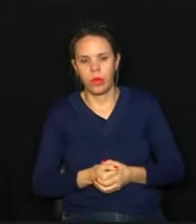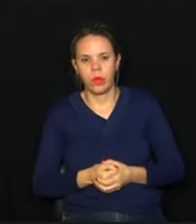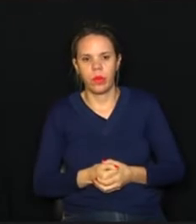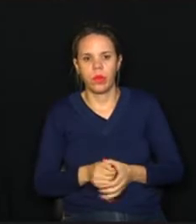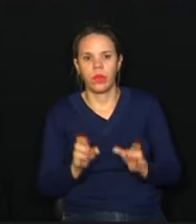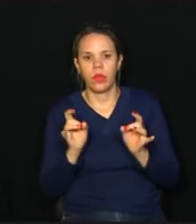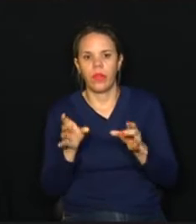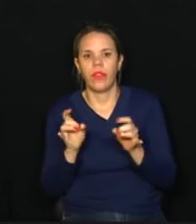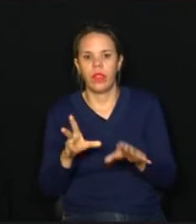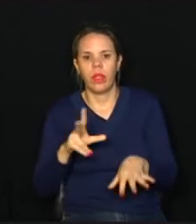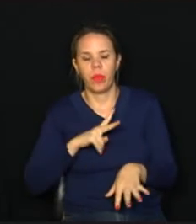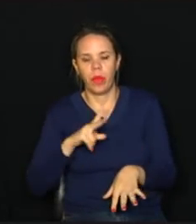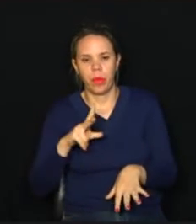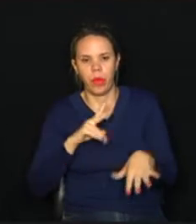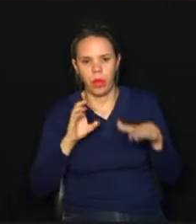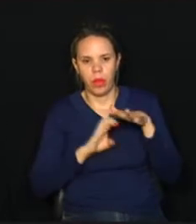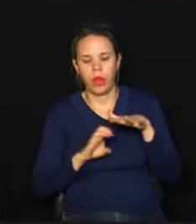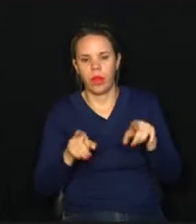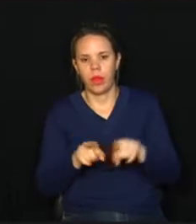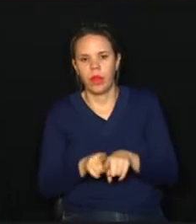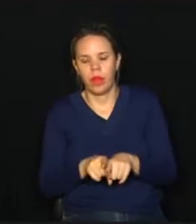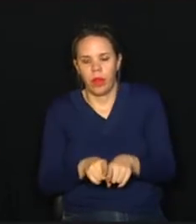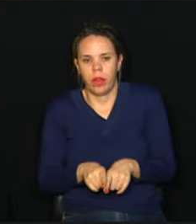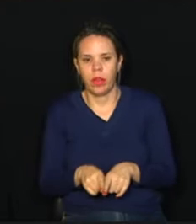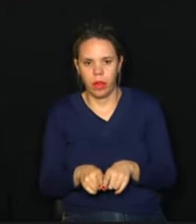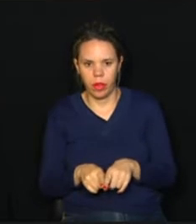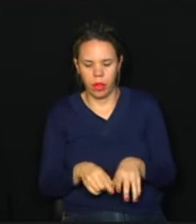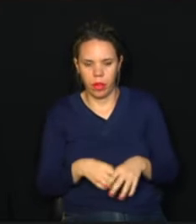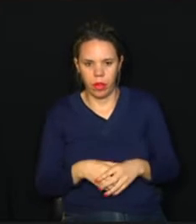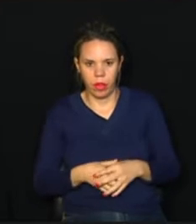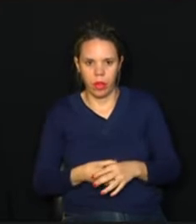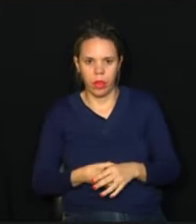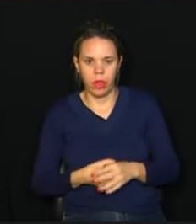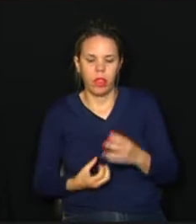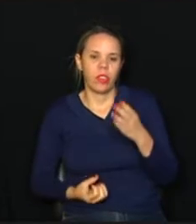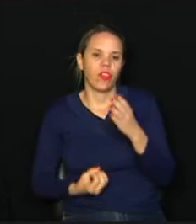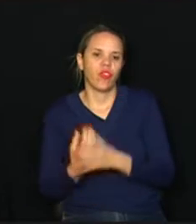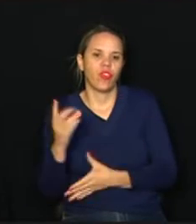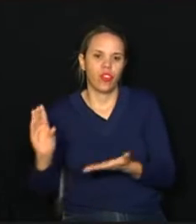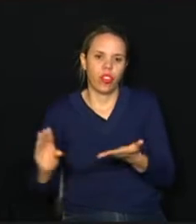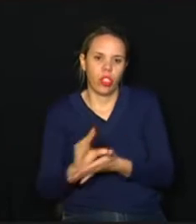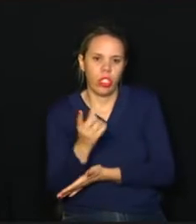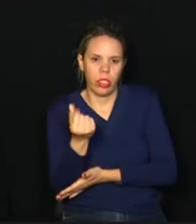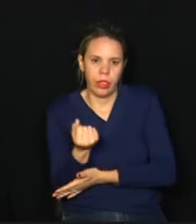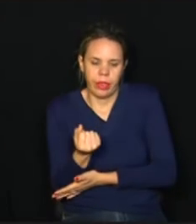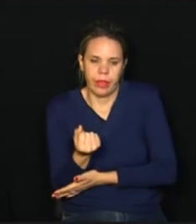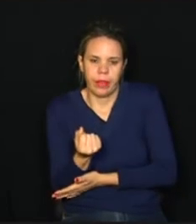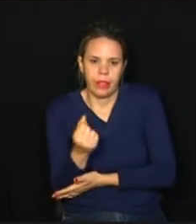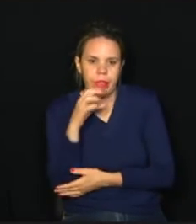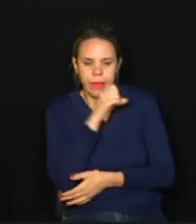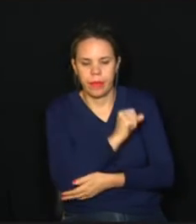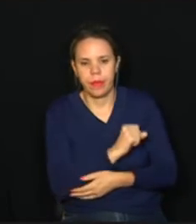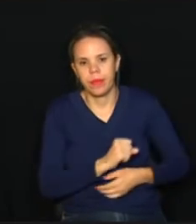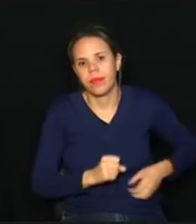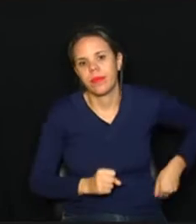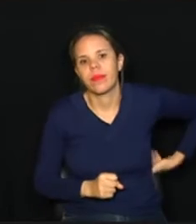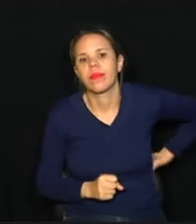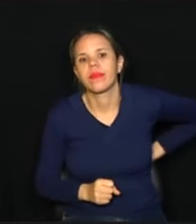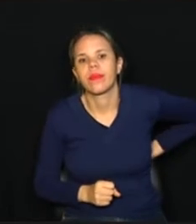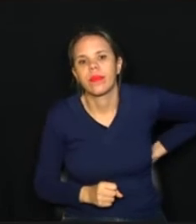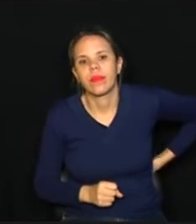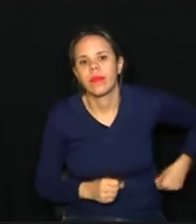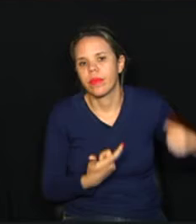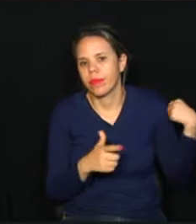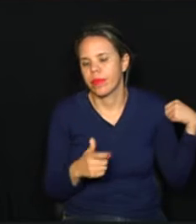privatizar, fazer concessões, gerar recurso financeiro imediato, sem